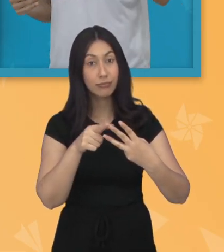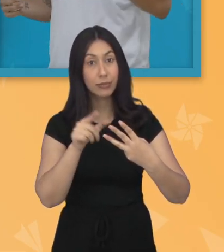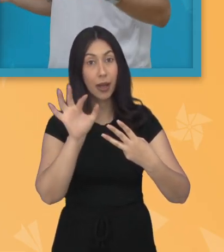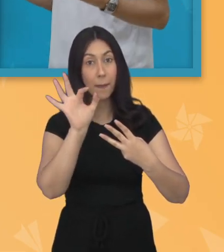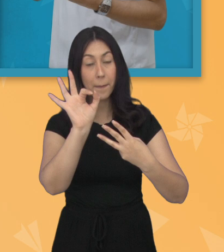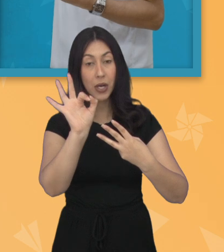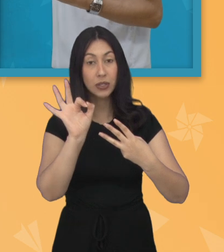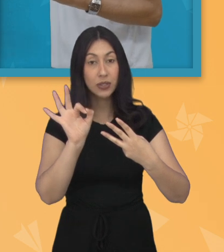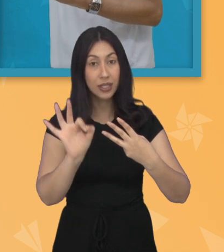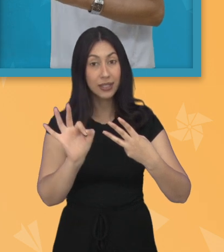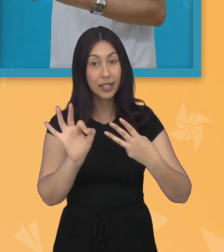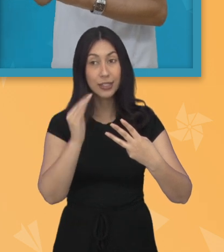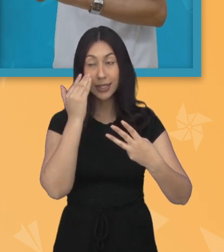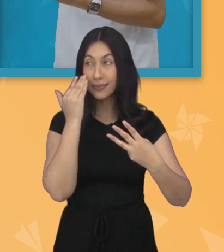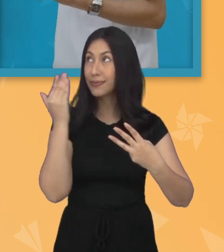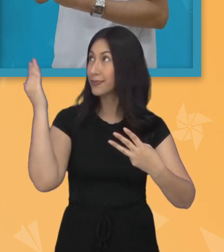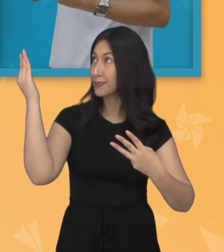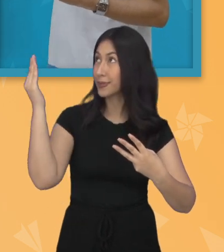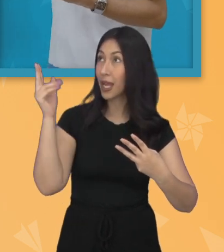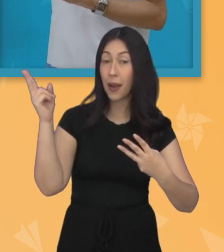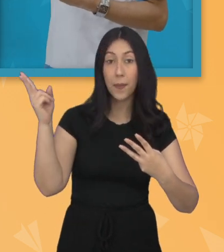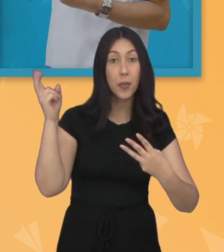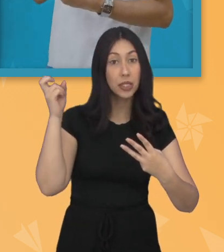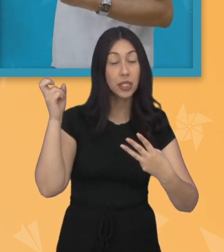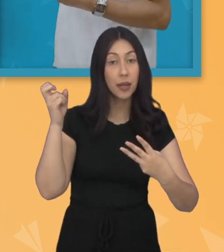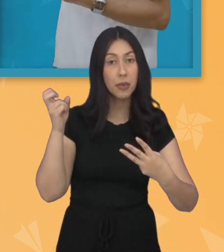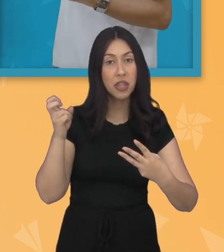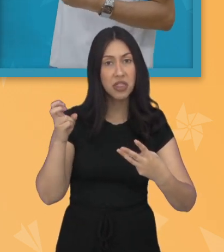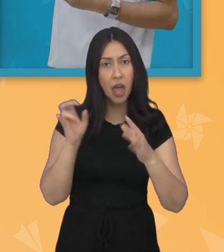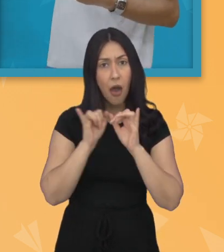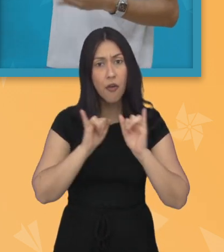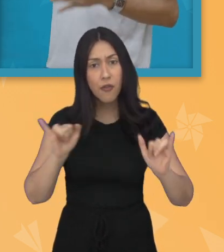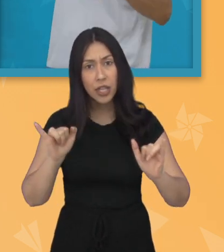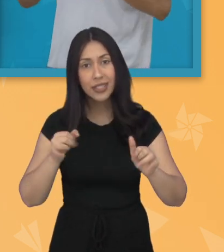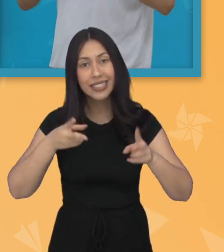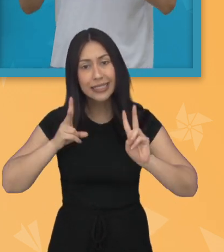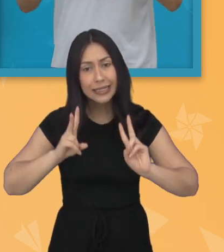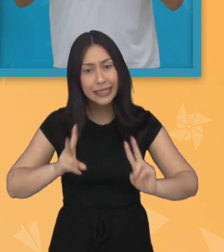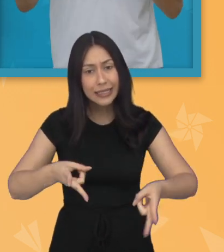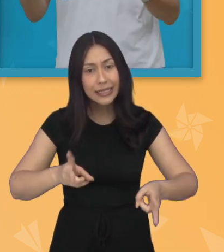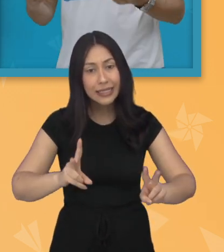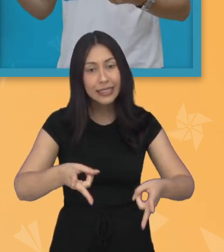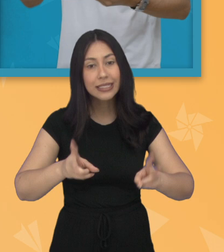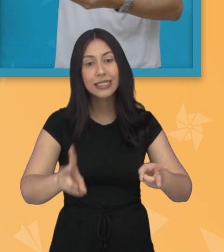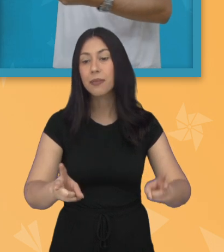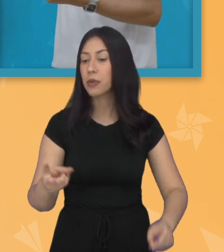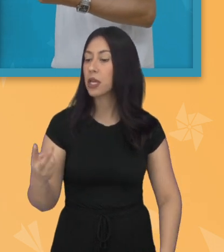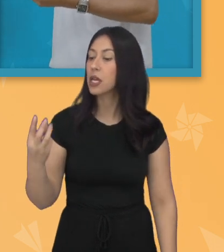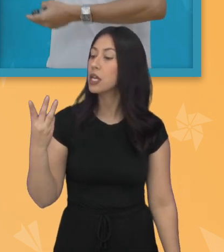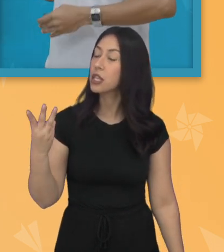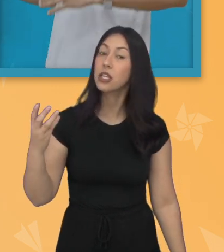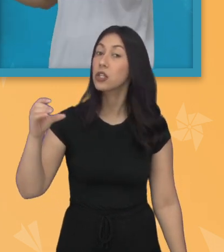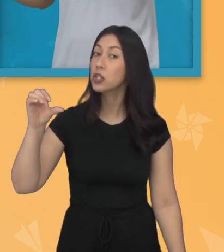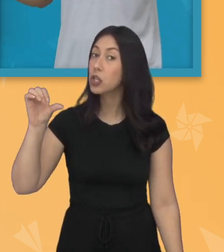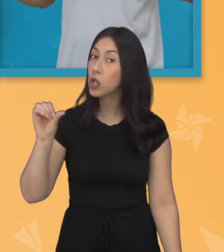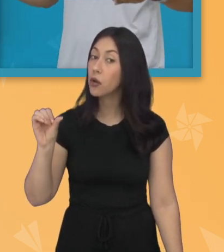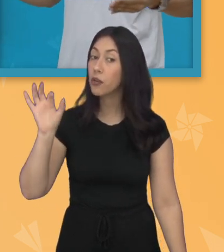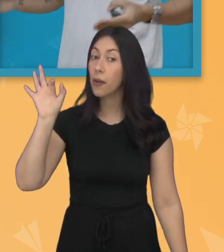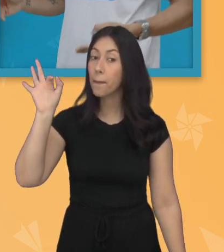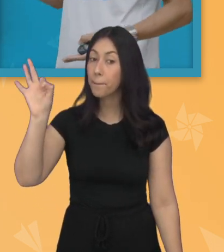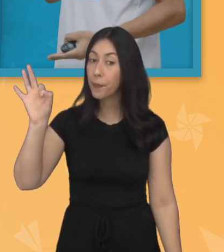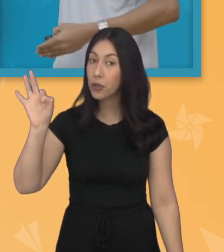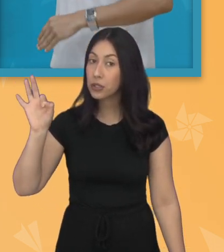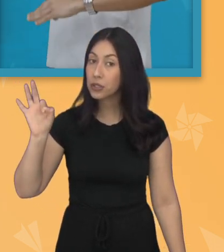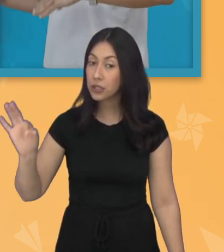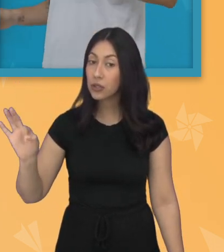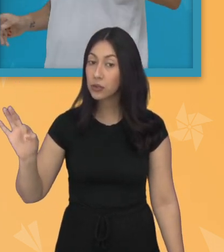de proporcionalidade, que é o que a gente está vendo aqui, né? Podemos afirmar que sua composição é sempre 39,32%